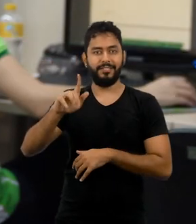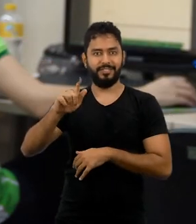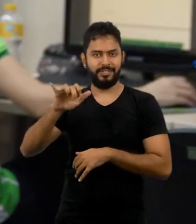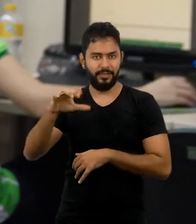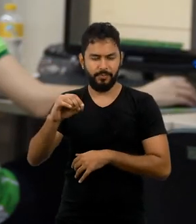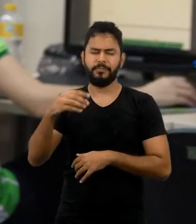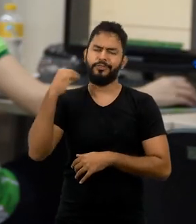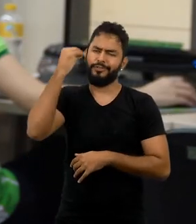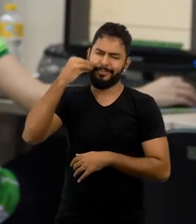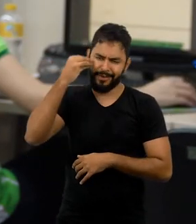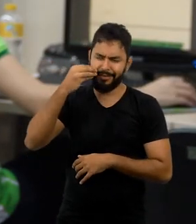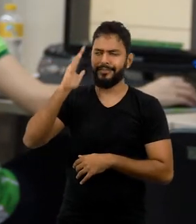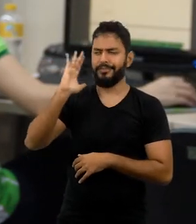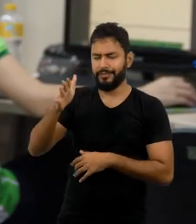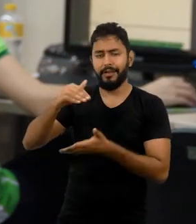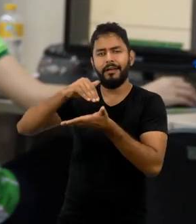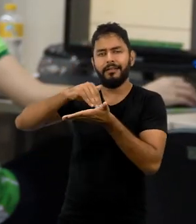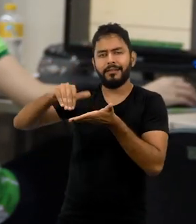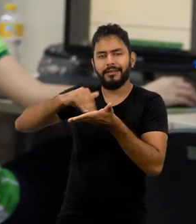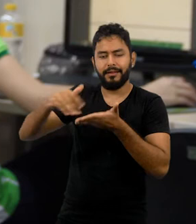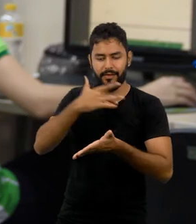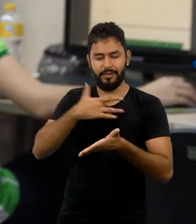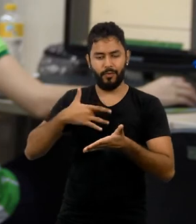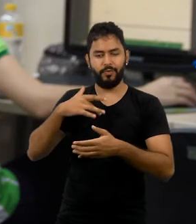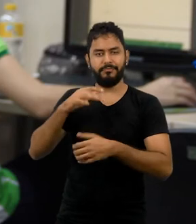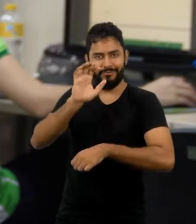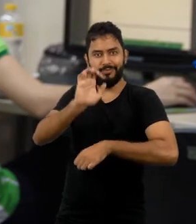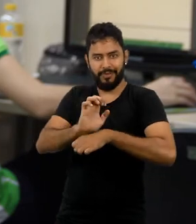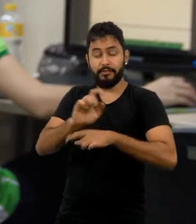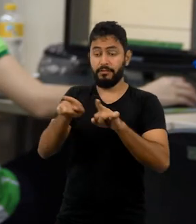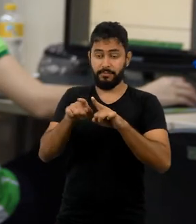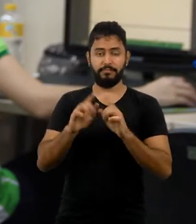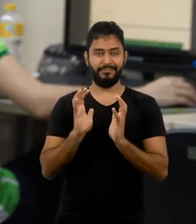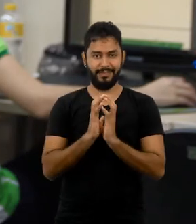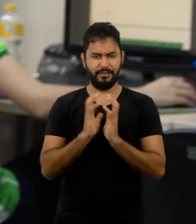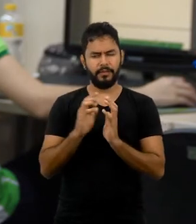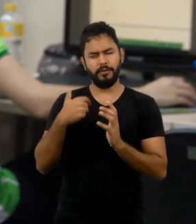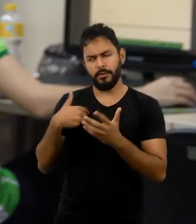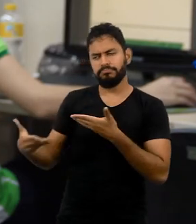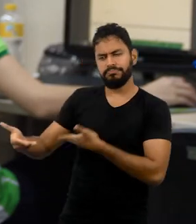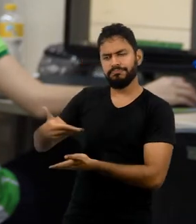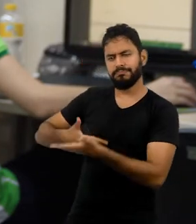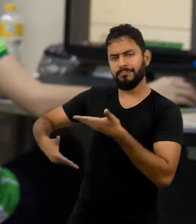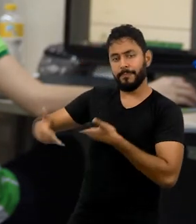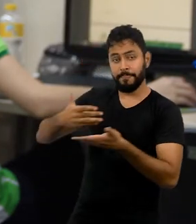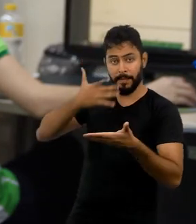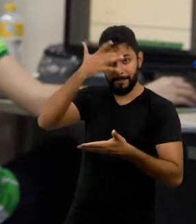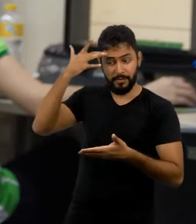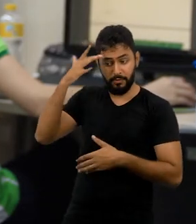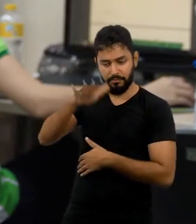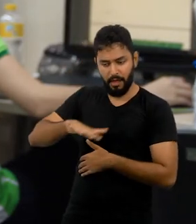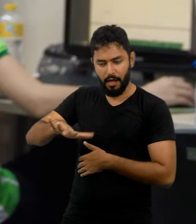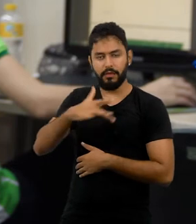um tempo na Secretaria de Saúde do Estado e do Recife, eu convivi muito com pessoas da área